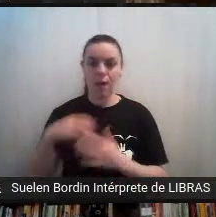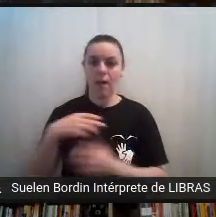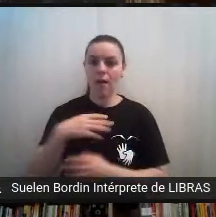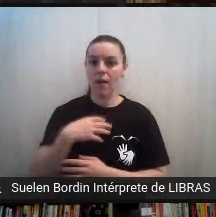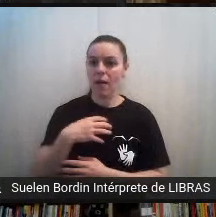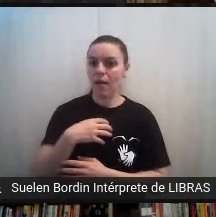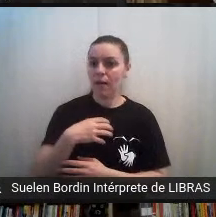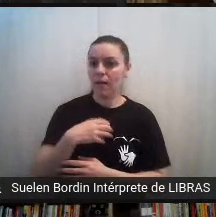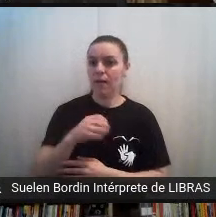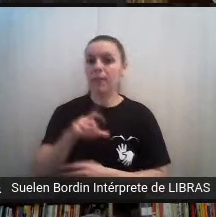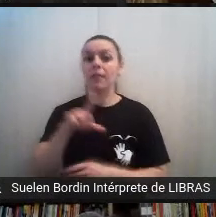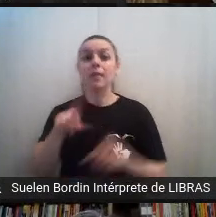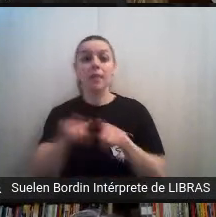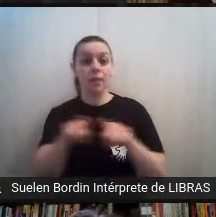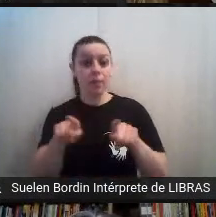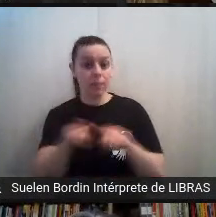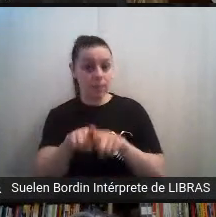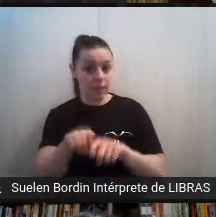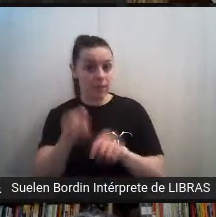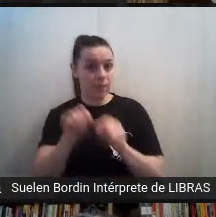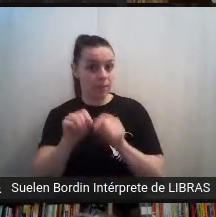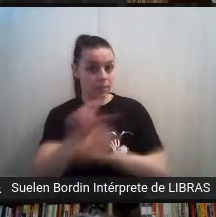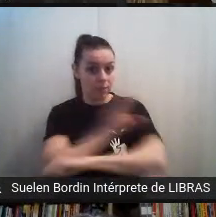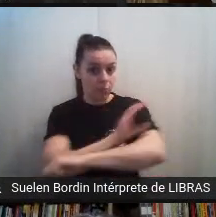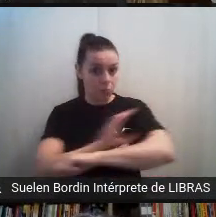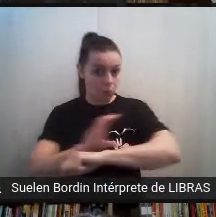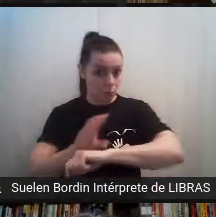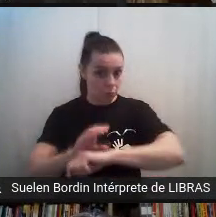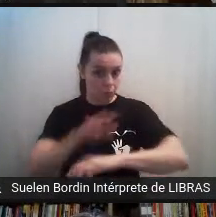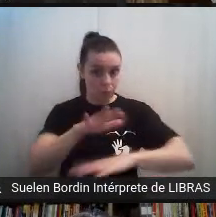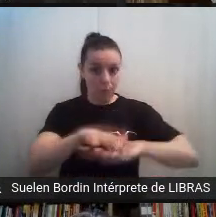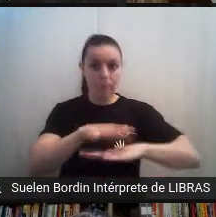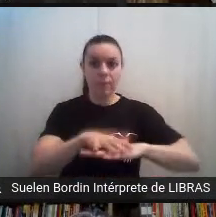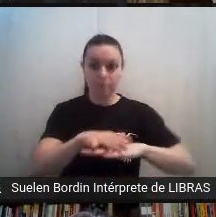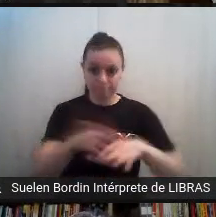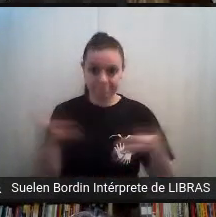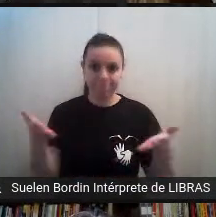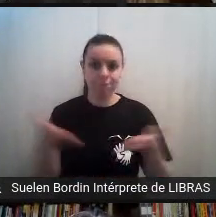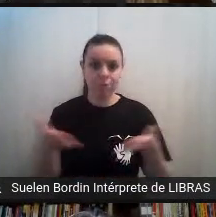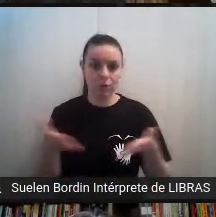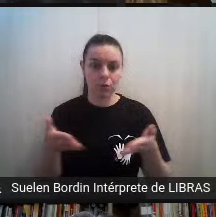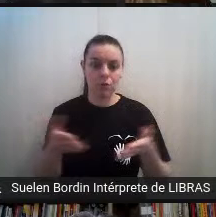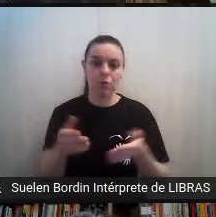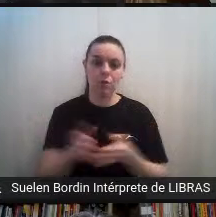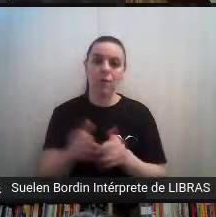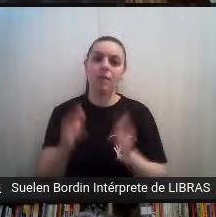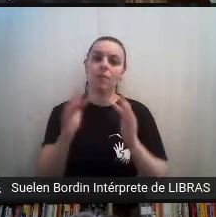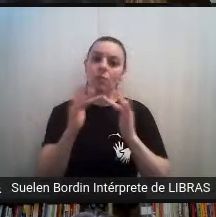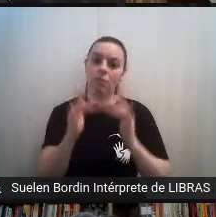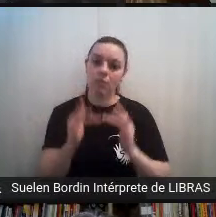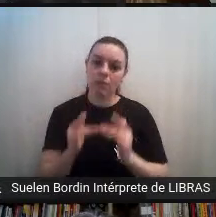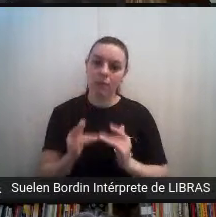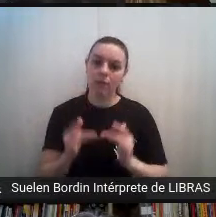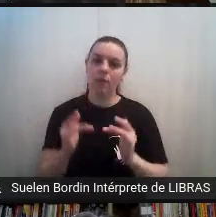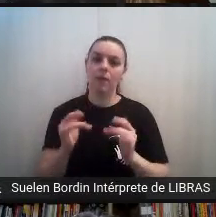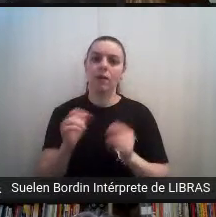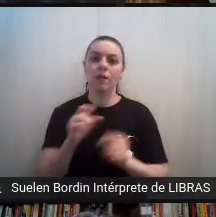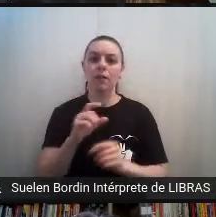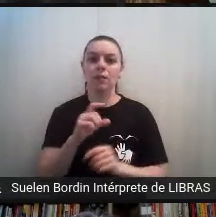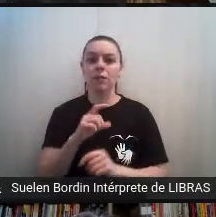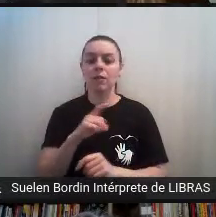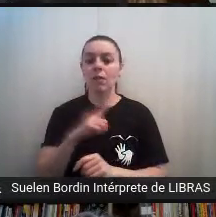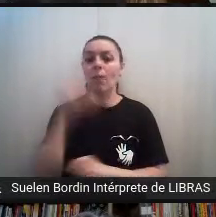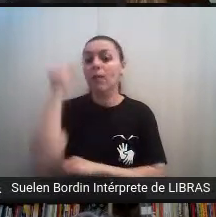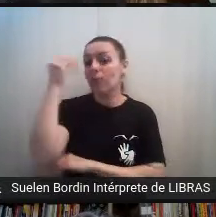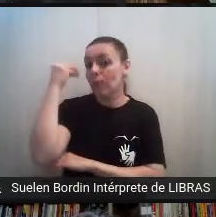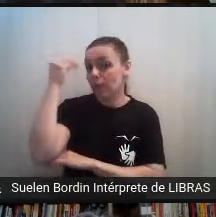de matemática, né? A Olimpíada foi lá em Campos do Goytacazes, no Rio de Janeiro. E eu acho que foi uma experiência muito